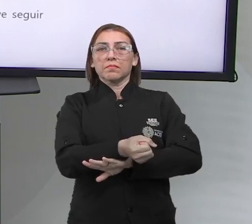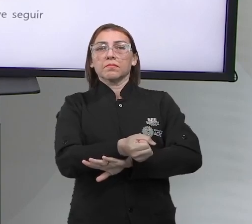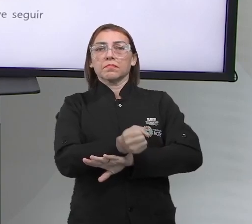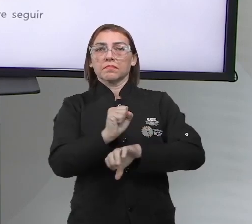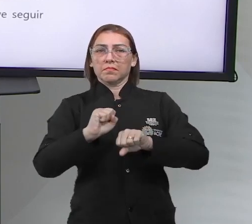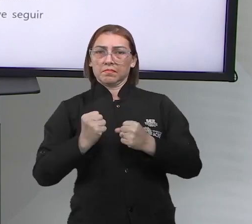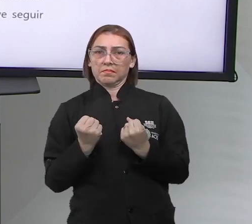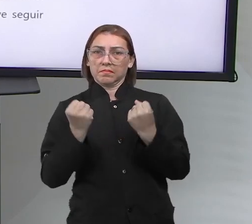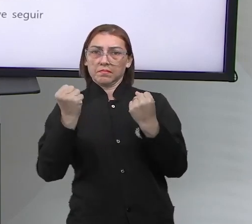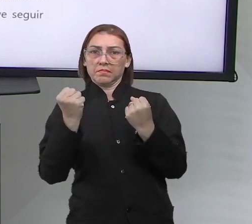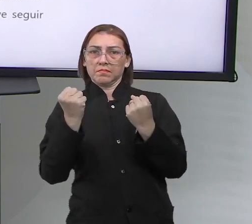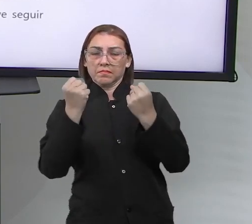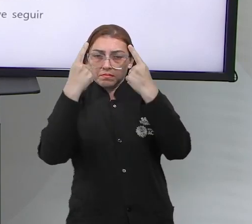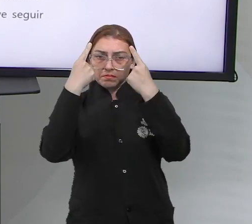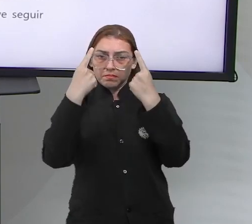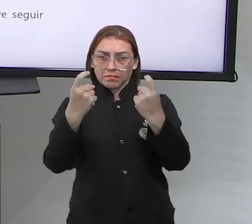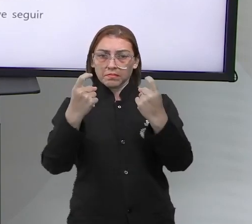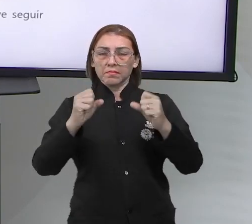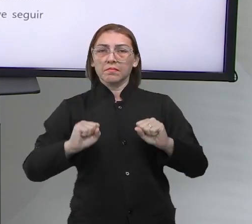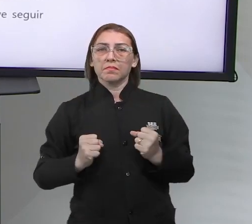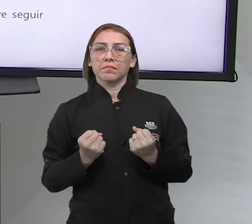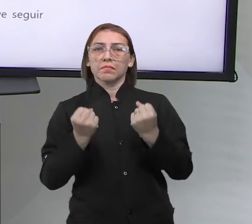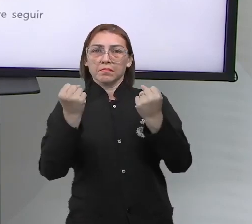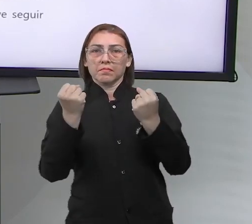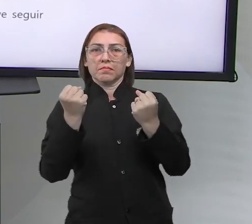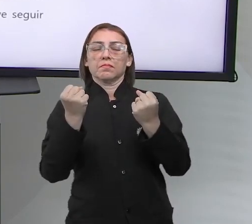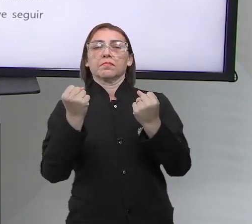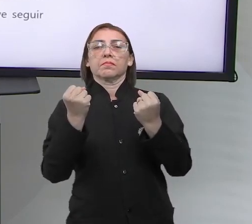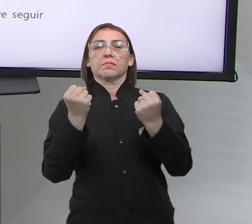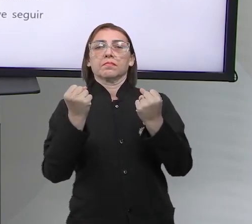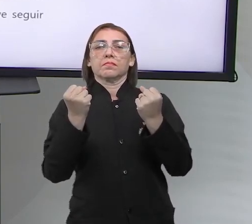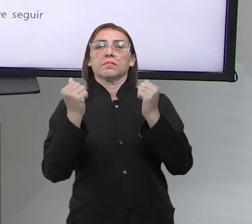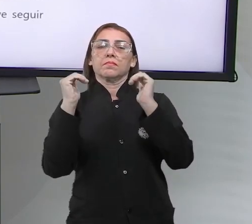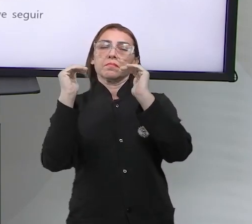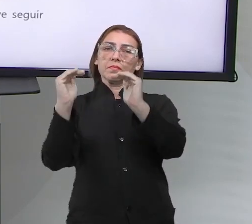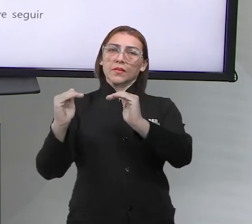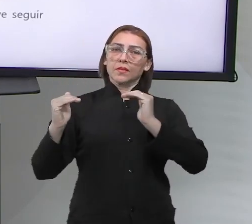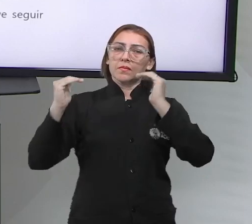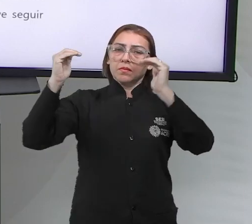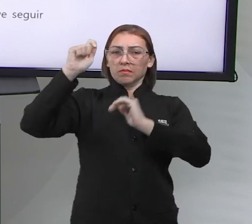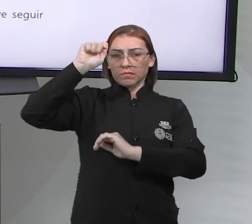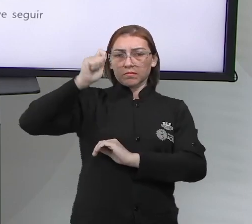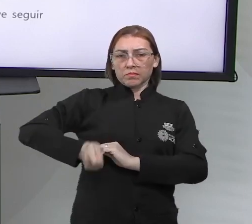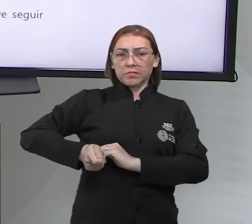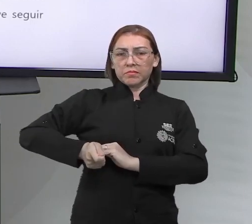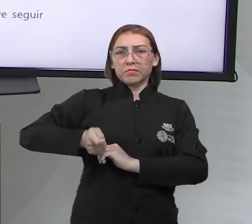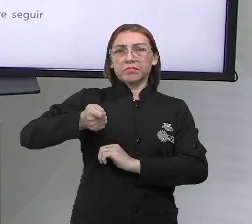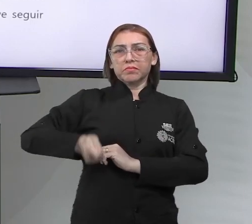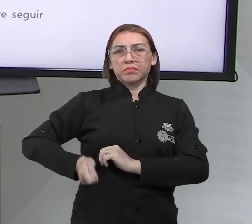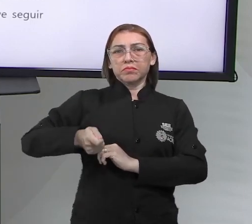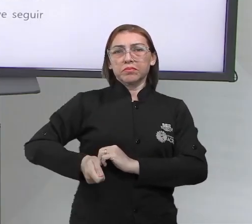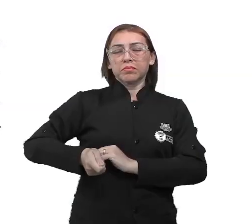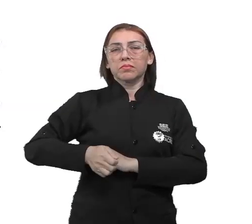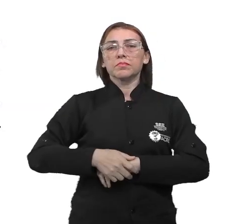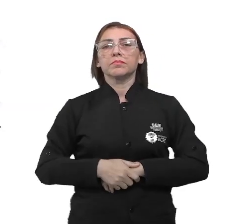um poder abusivo e um poder absolutamente autoritário. Vamos